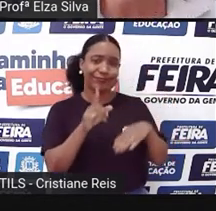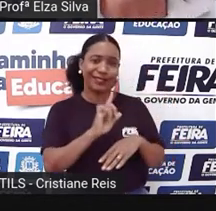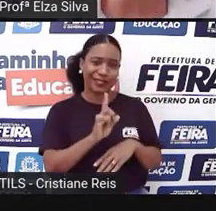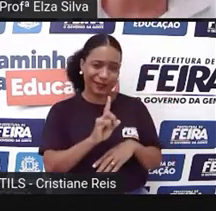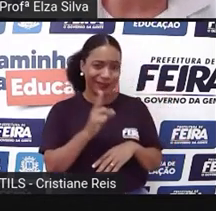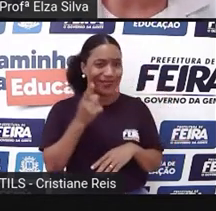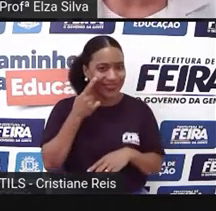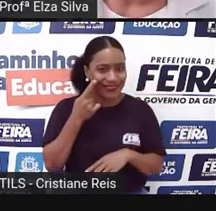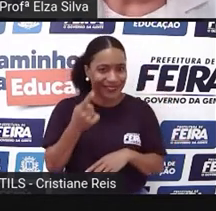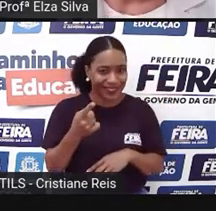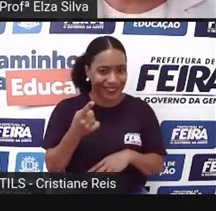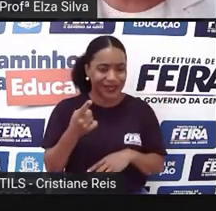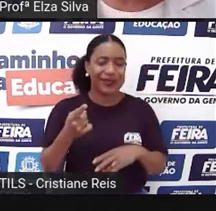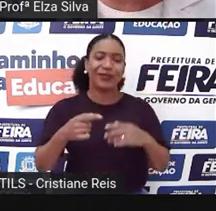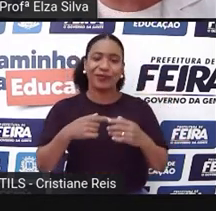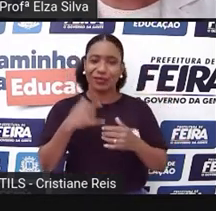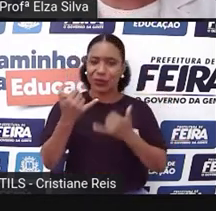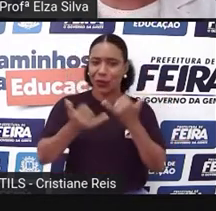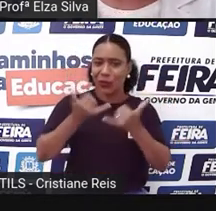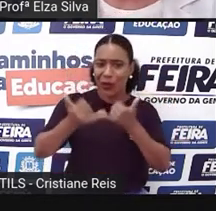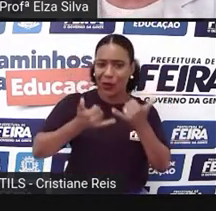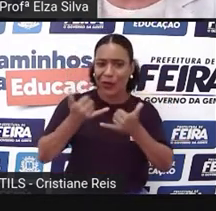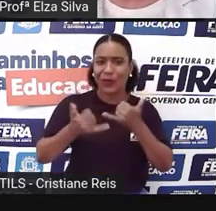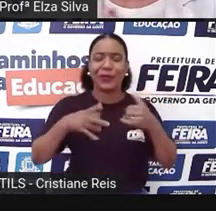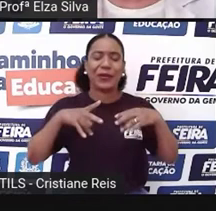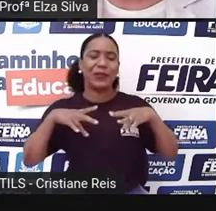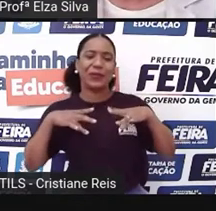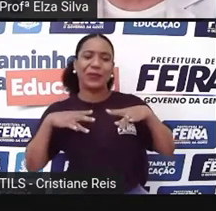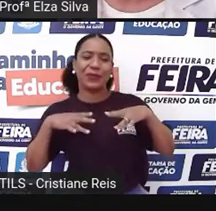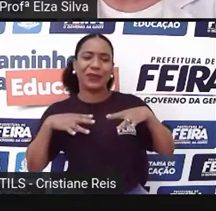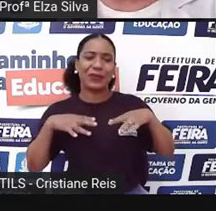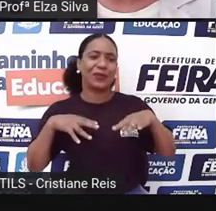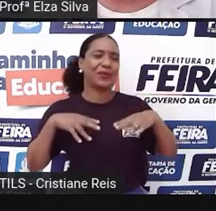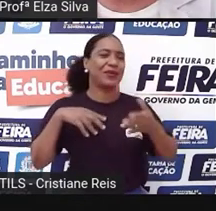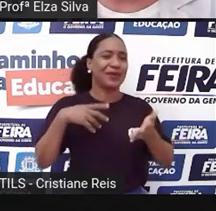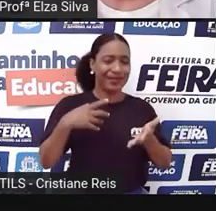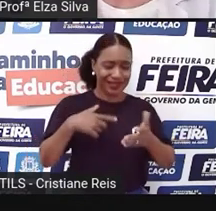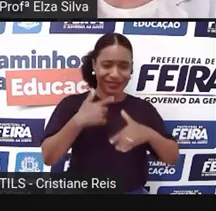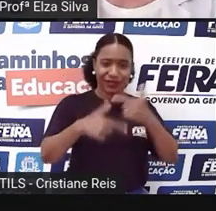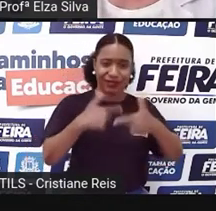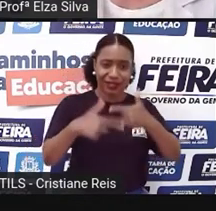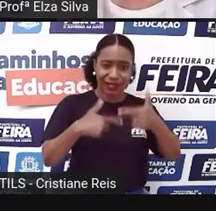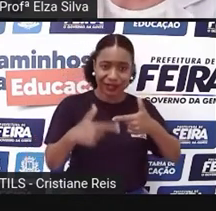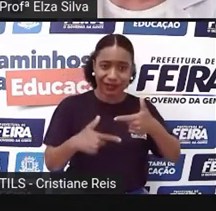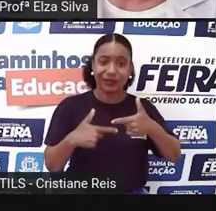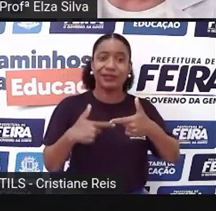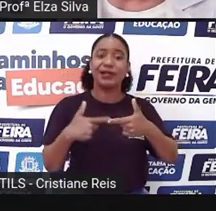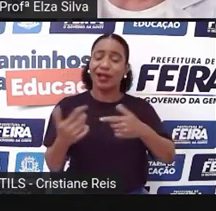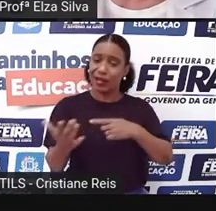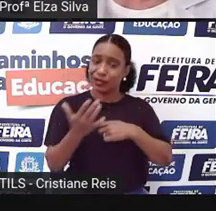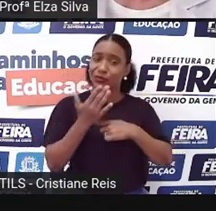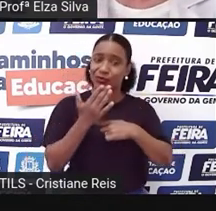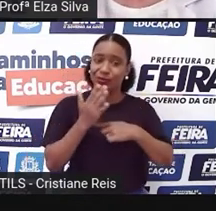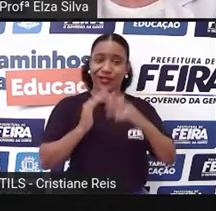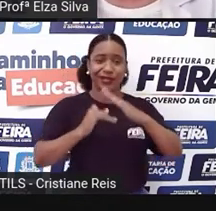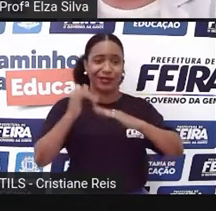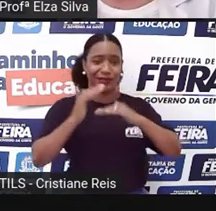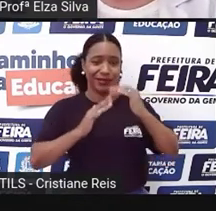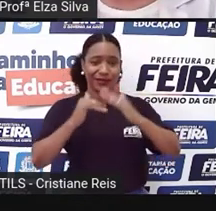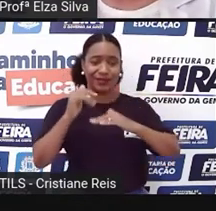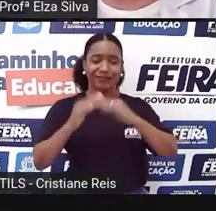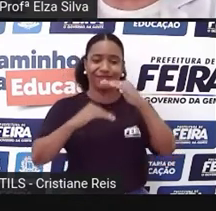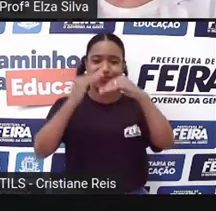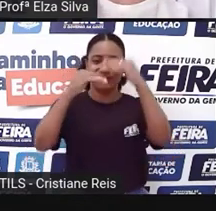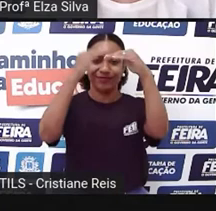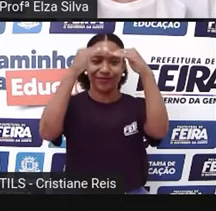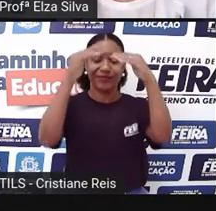Então, gente, um hobby, ele pode ser sim, ele pode fazer parte de um leisure time, ou seja, de uma atividade